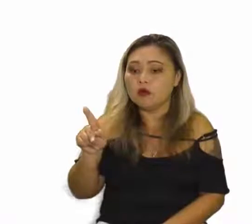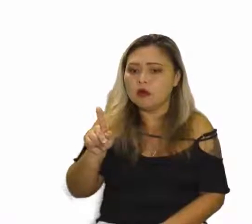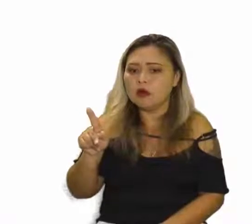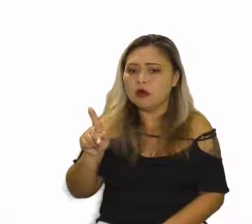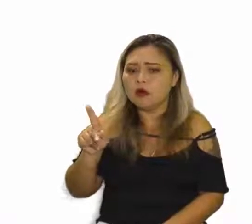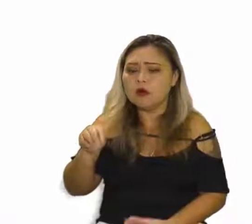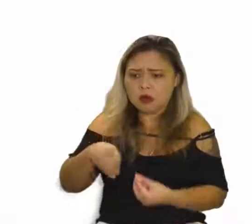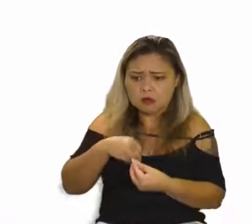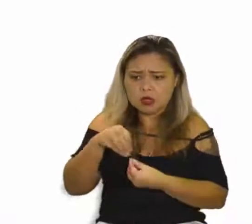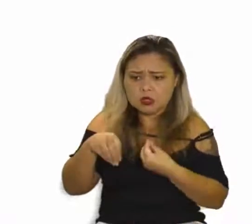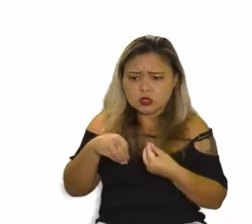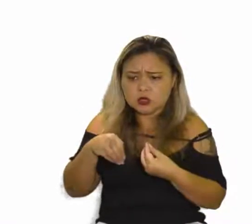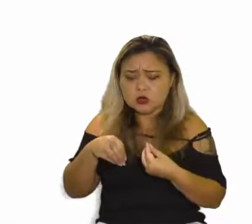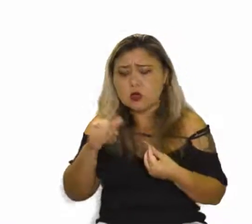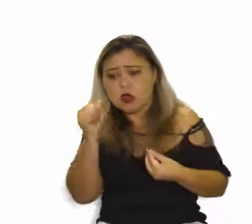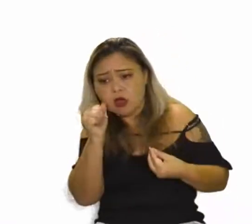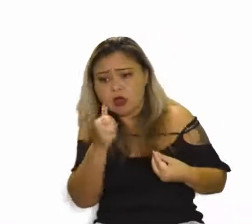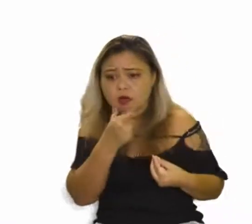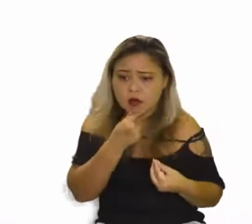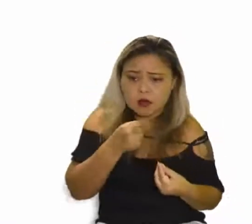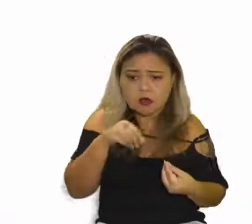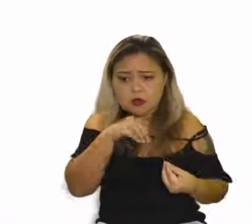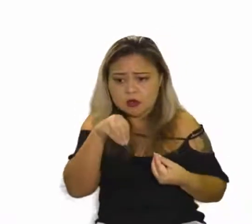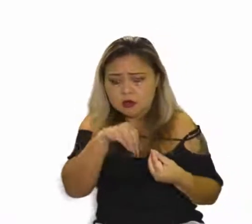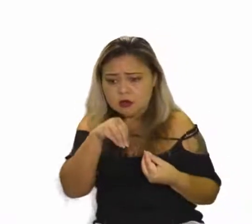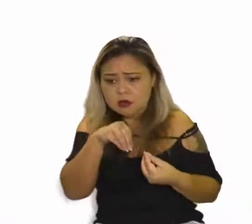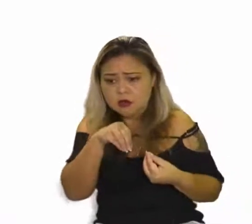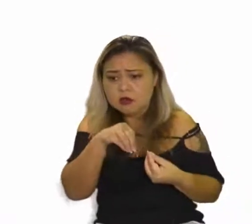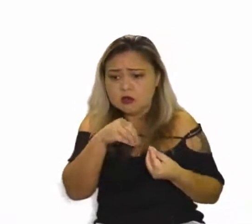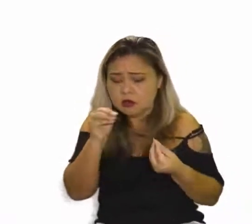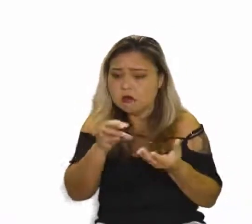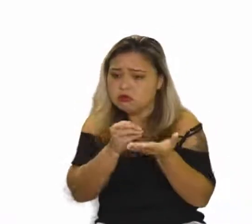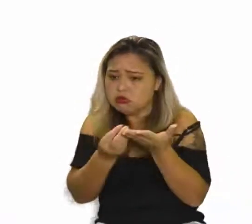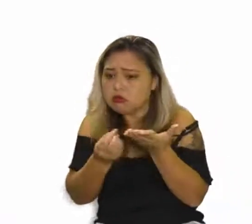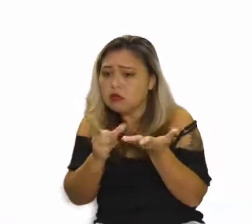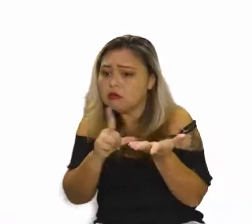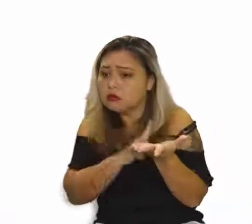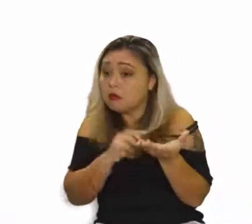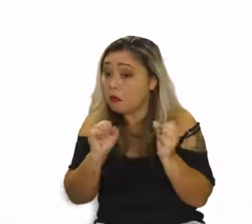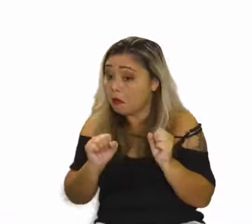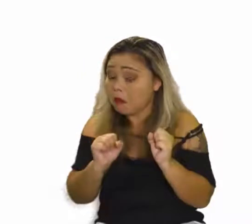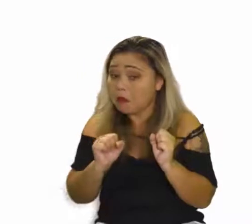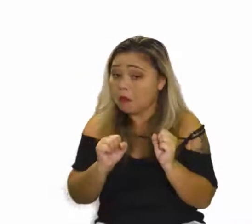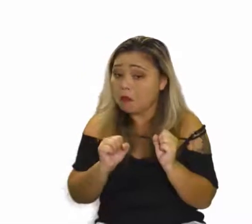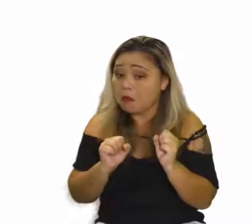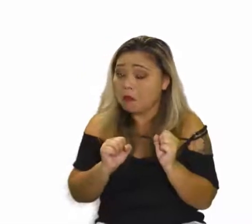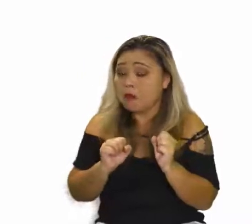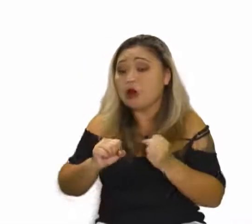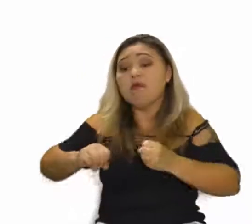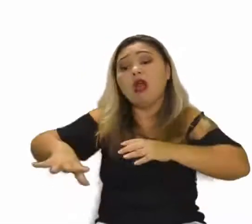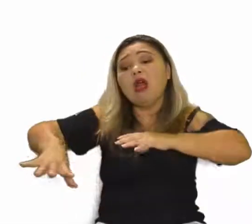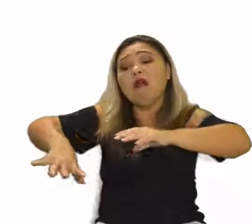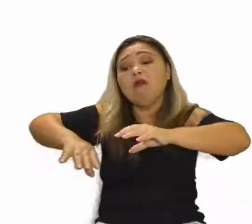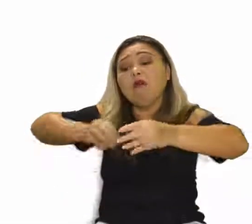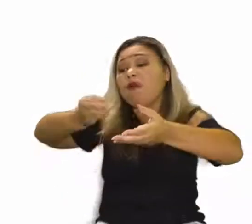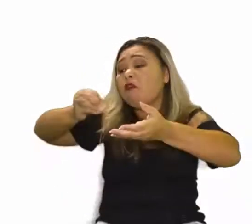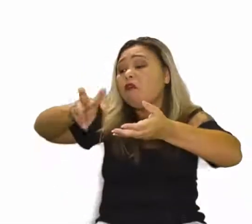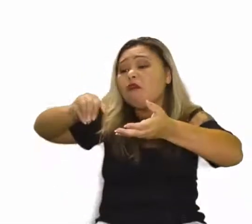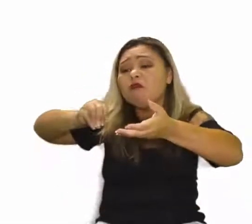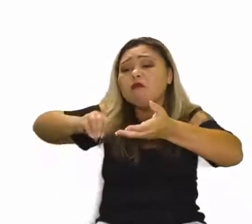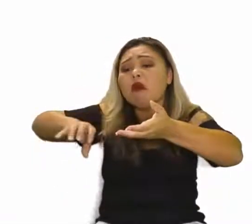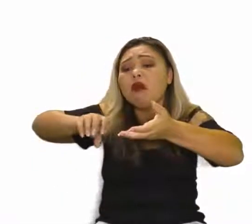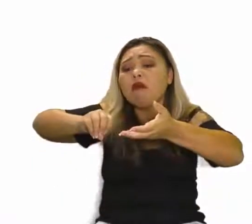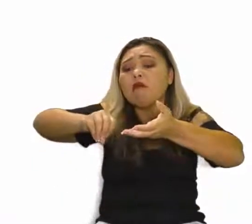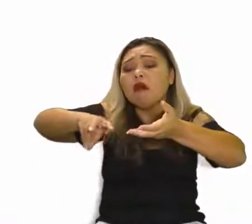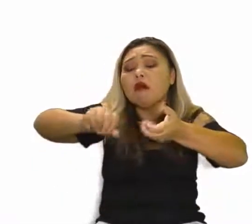ser misto? Ter macho e fêmea, ainda ter para postura? Pode. Só que os ovos vão ficar tudo solto. E como é que a